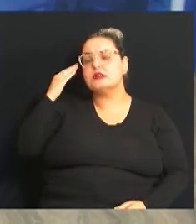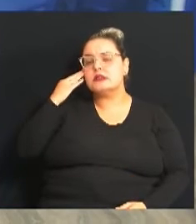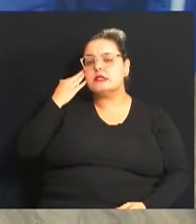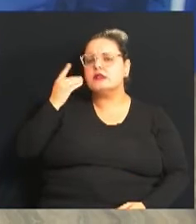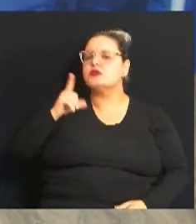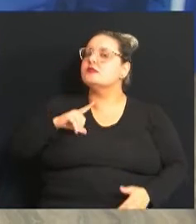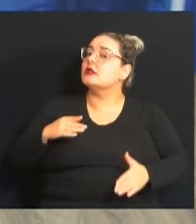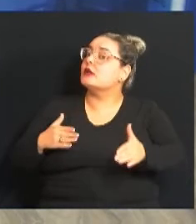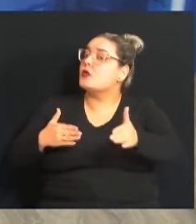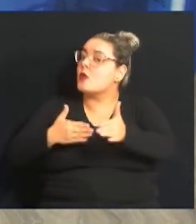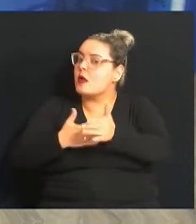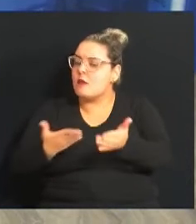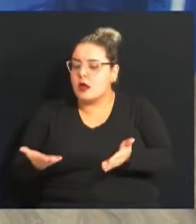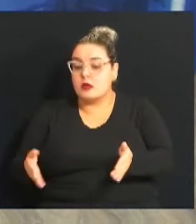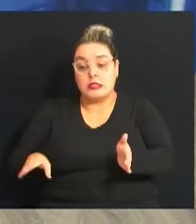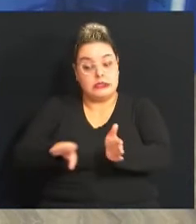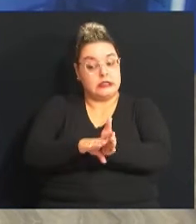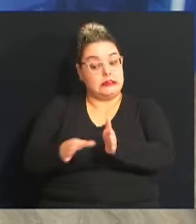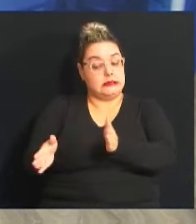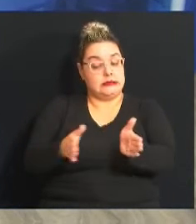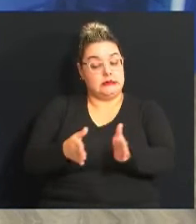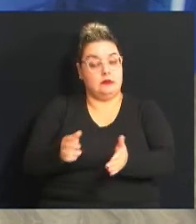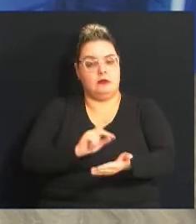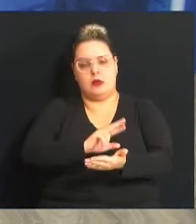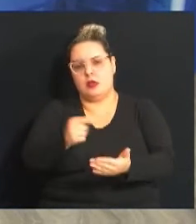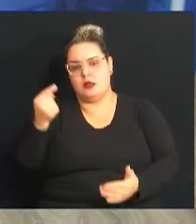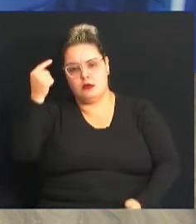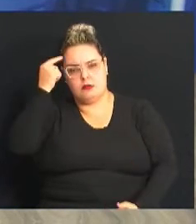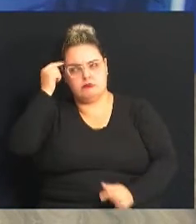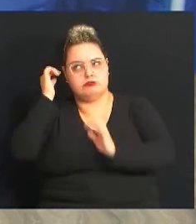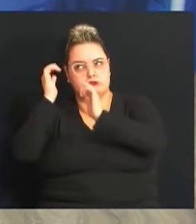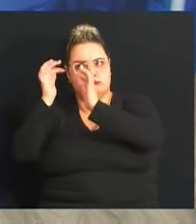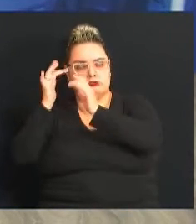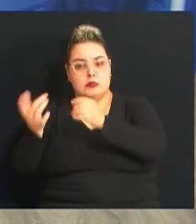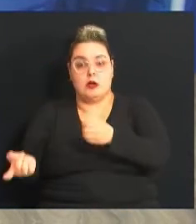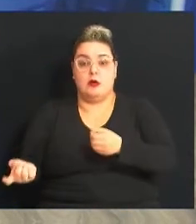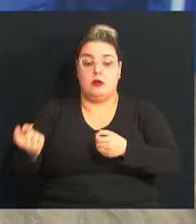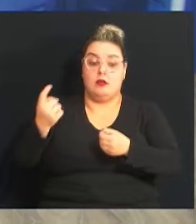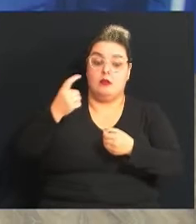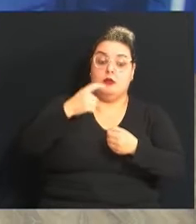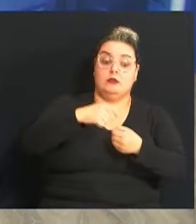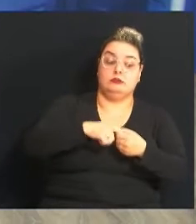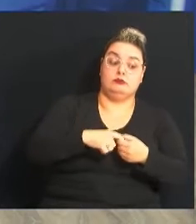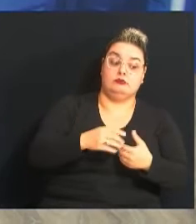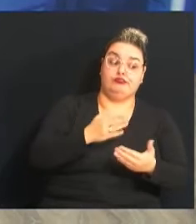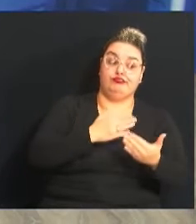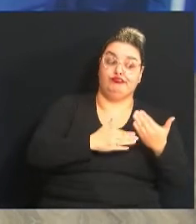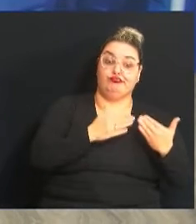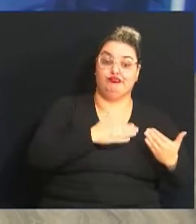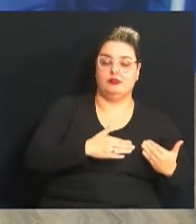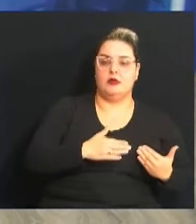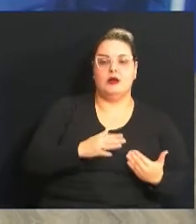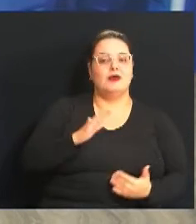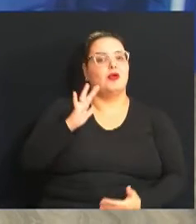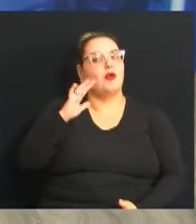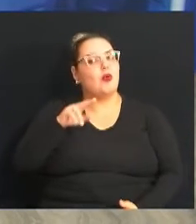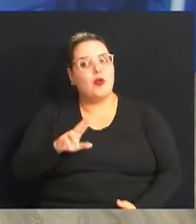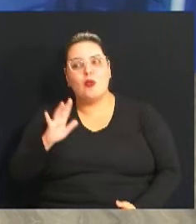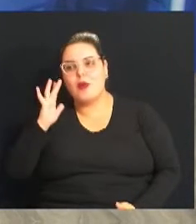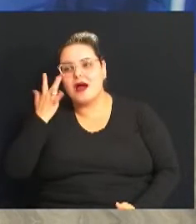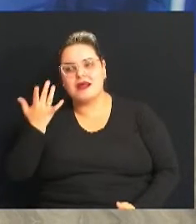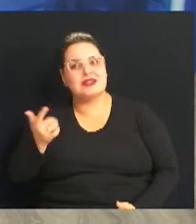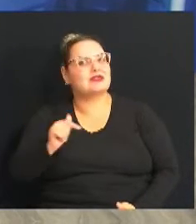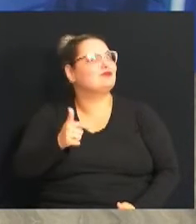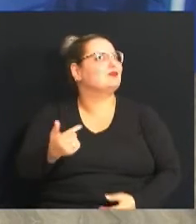que vai chegar no momento que vai ter muitas reflexões e nós vamos retornar para um caminho. Você acha que é um caminho sem volta e